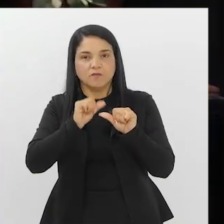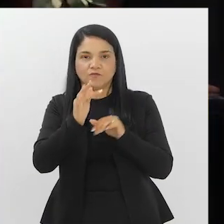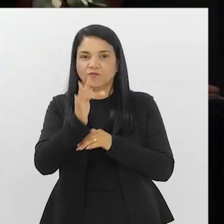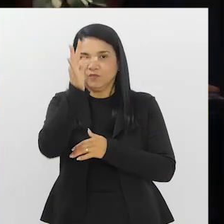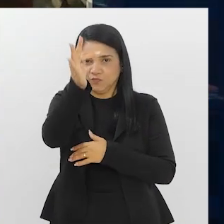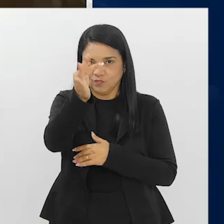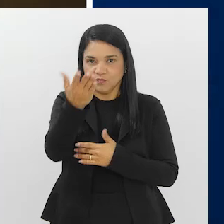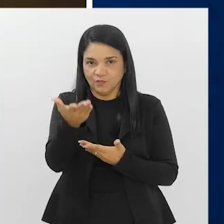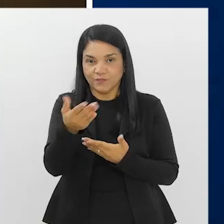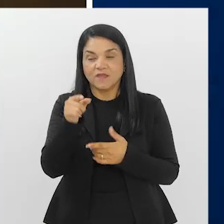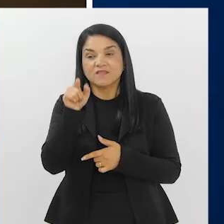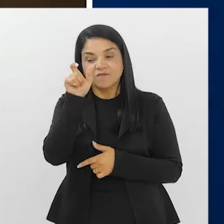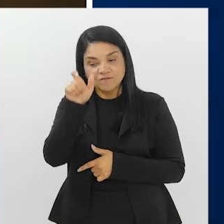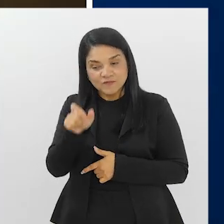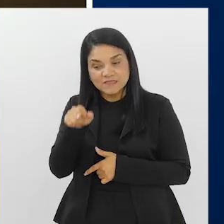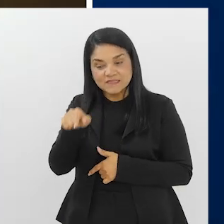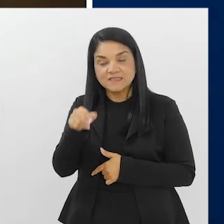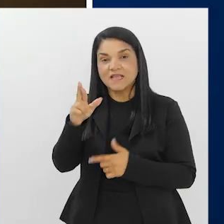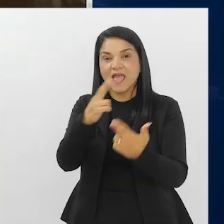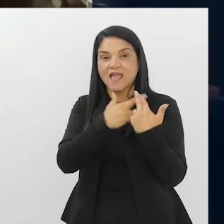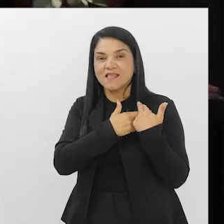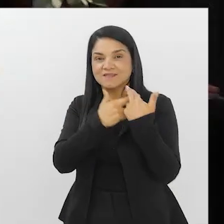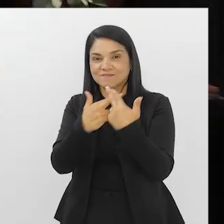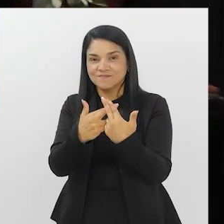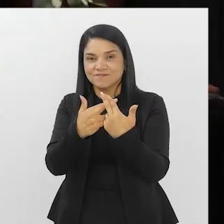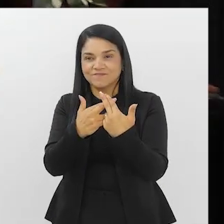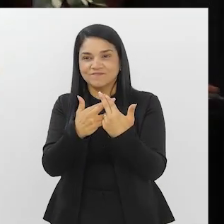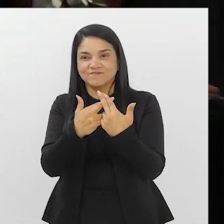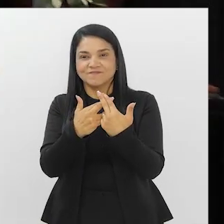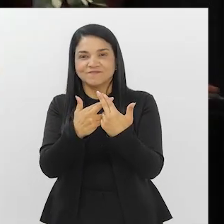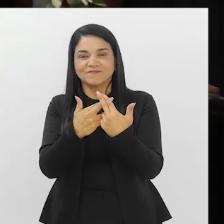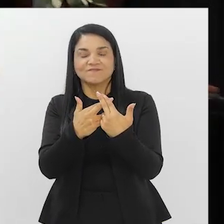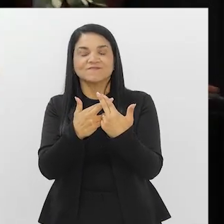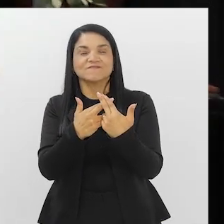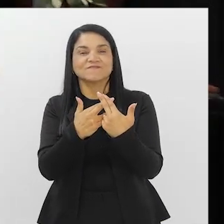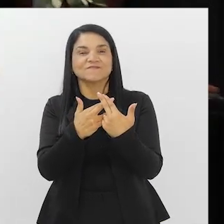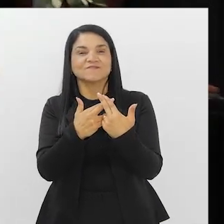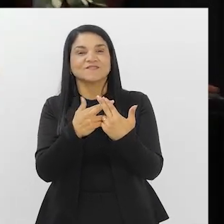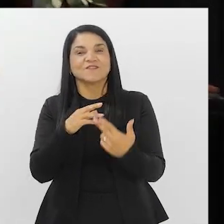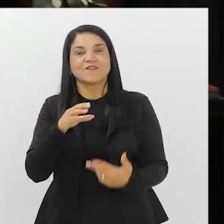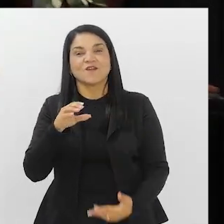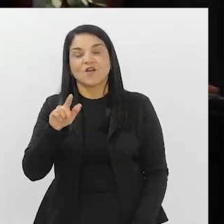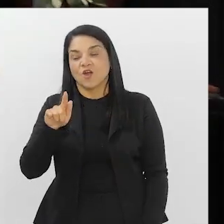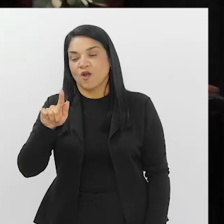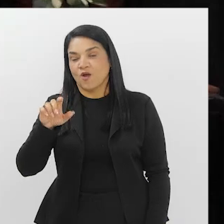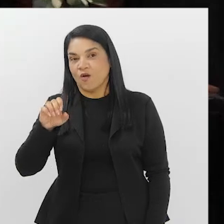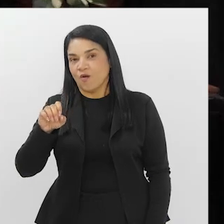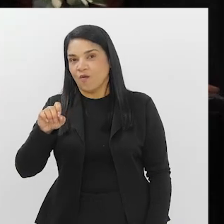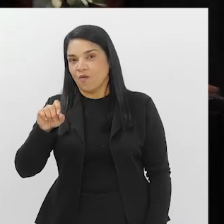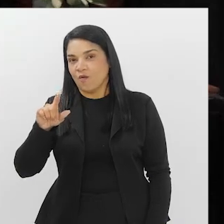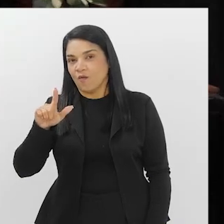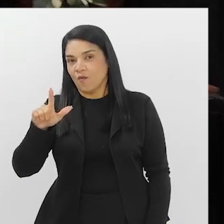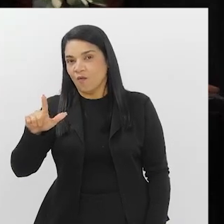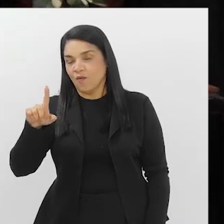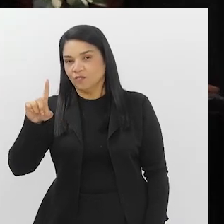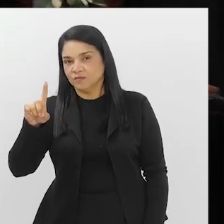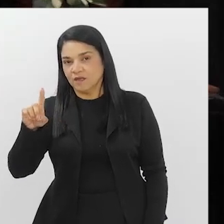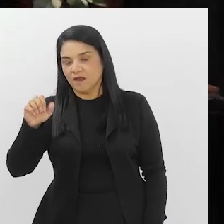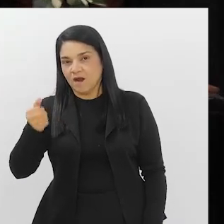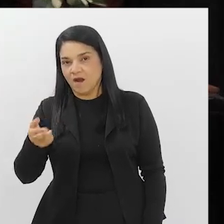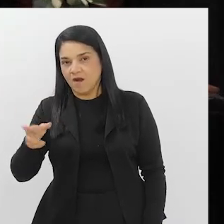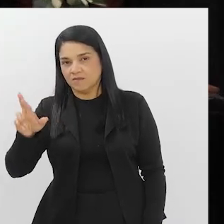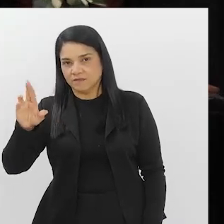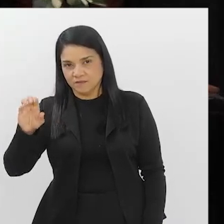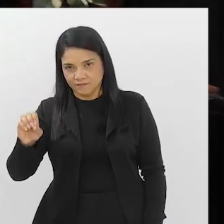lá na frente. Então, a senhora é responsável pela sua mesma citada Golden Hour? É a senhora que na sala